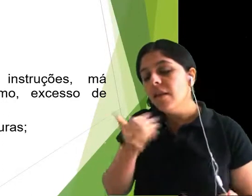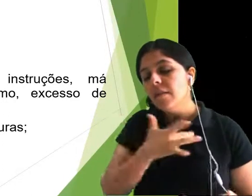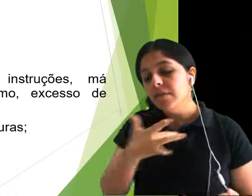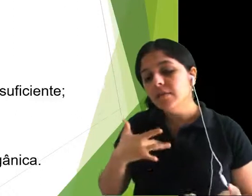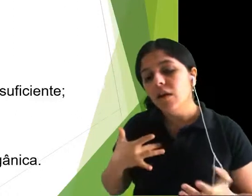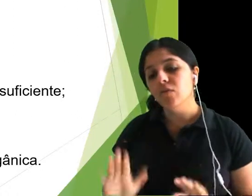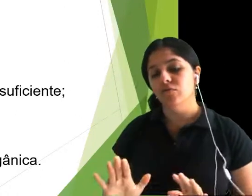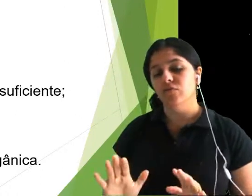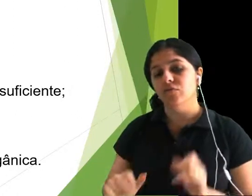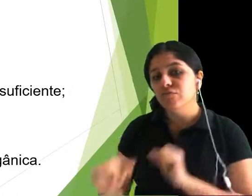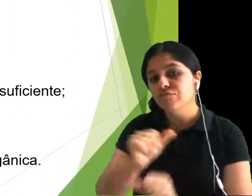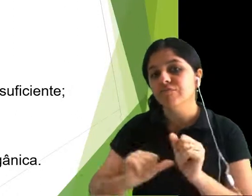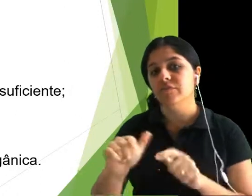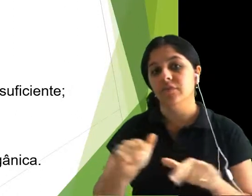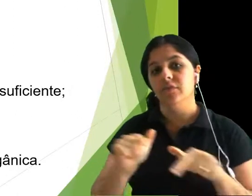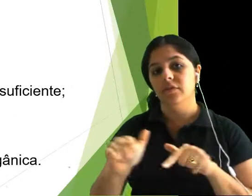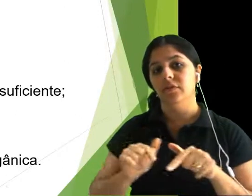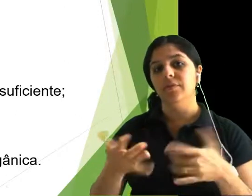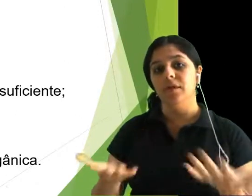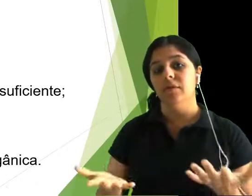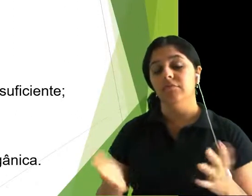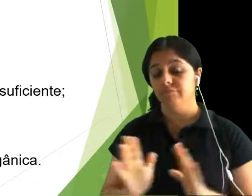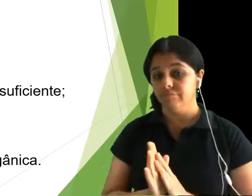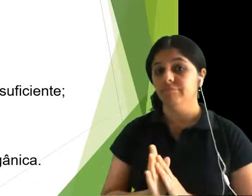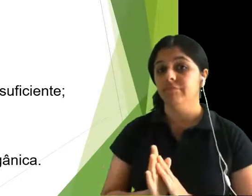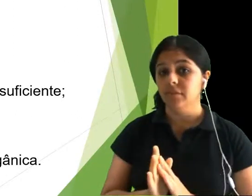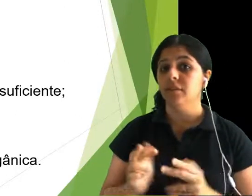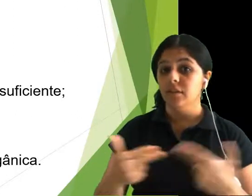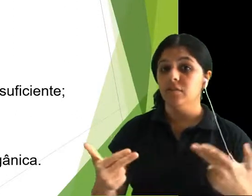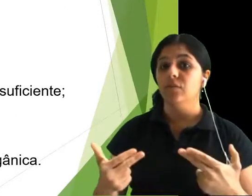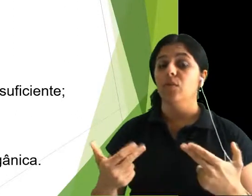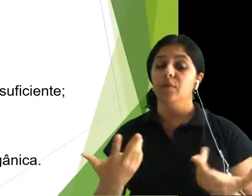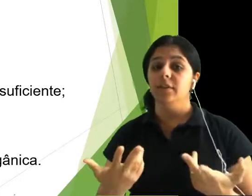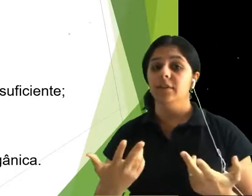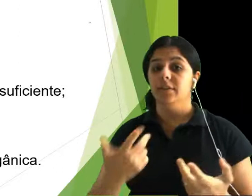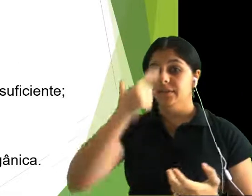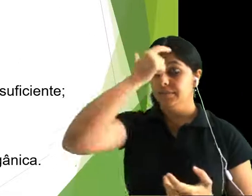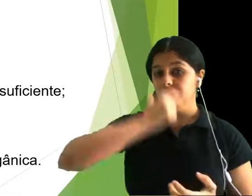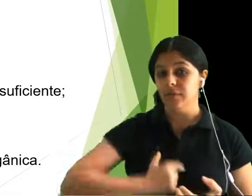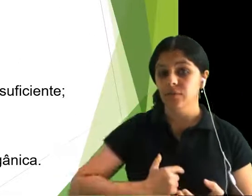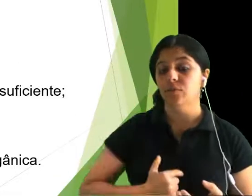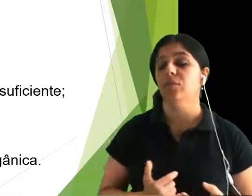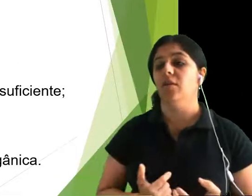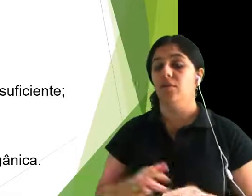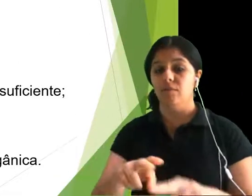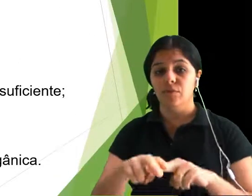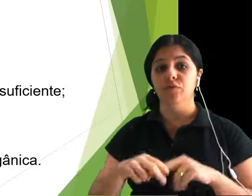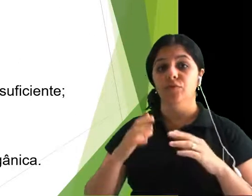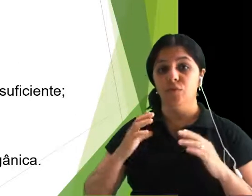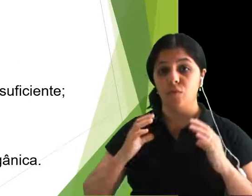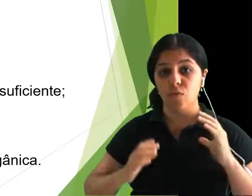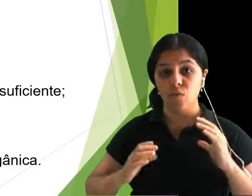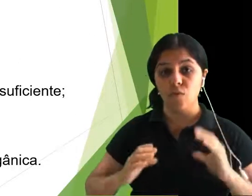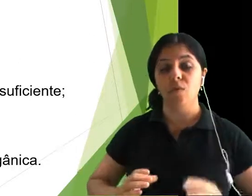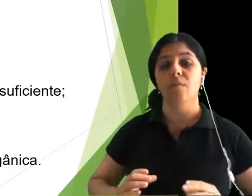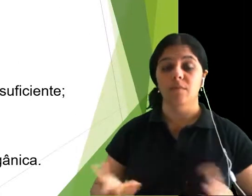dela, tá? Então, esse fator pessoal inseguro é a causa relativa ao comportamento humano que leva